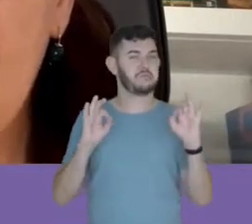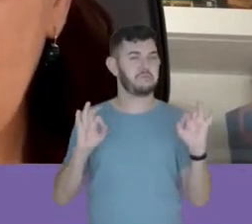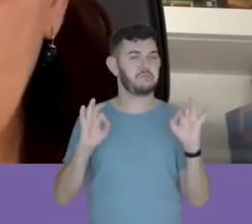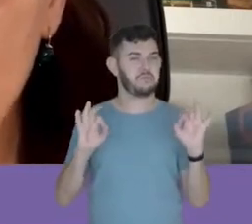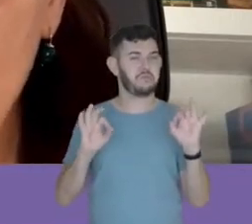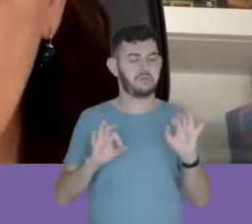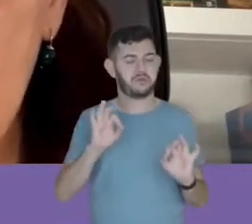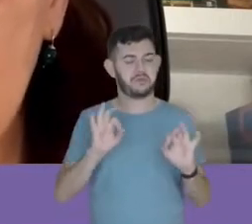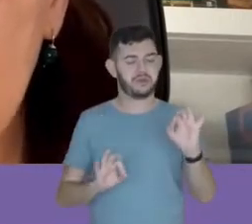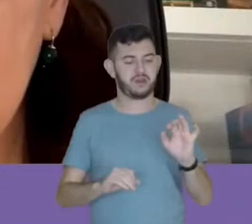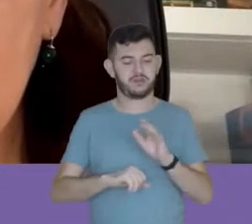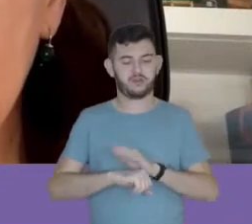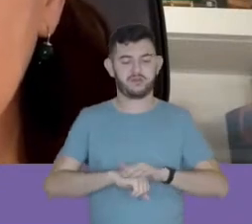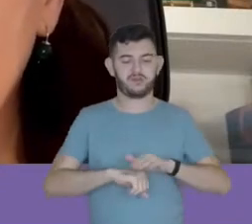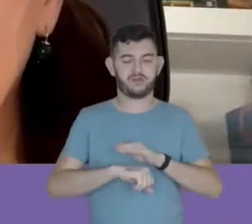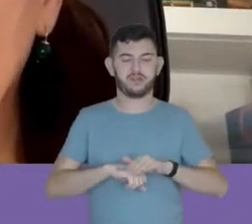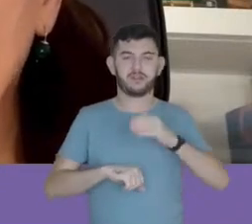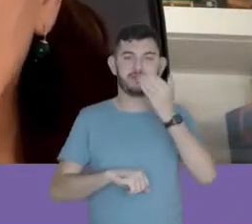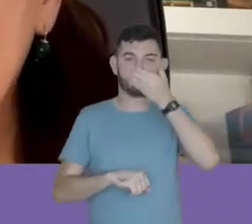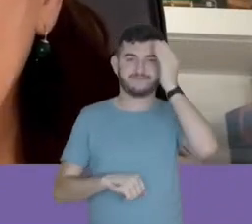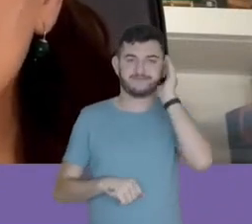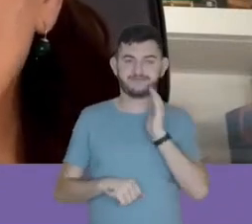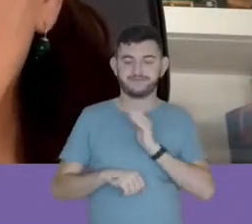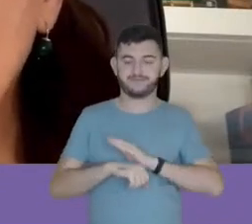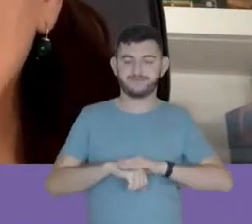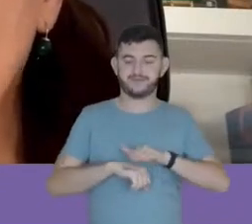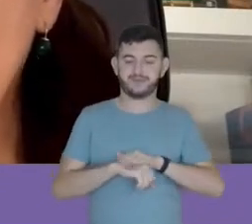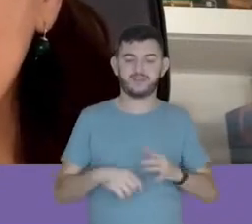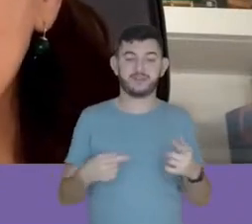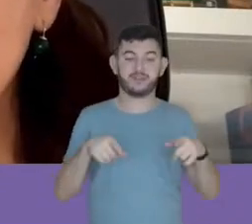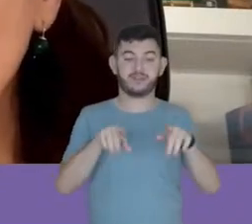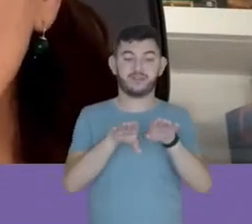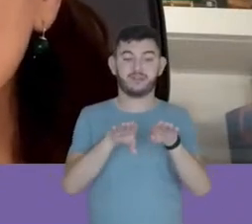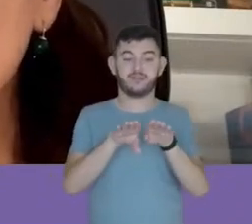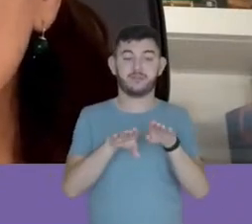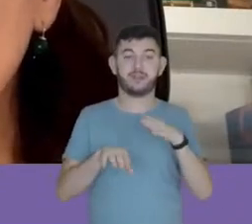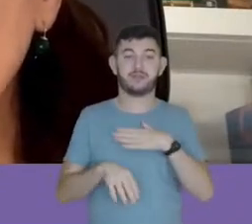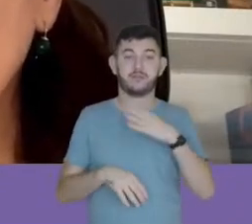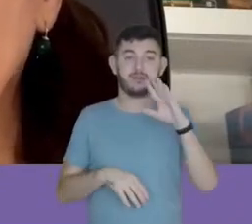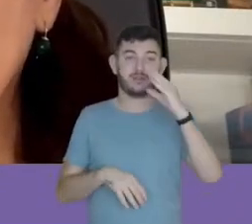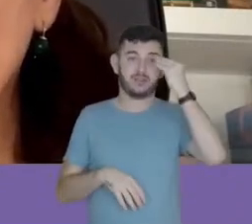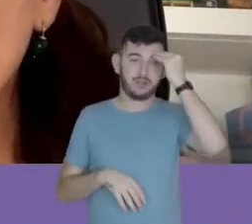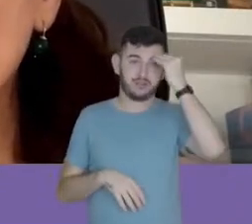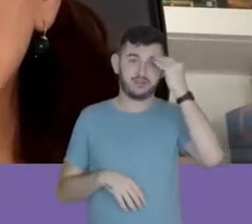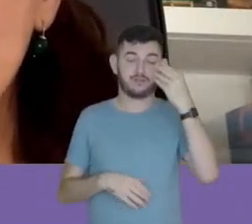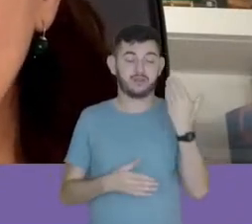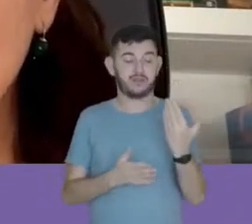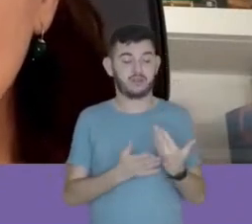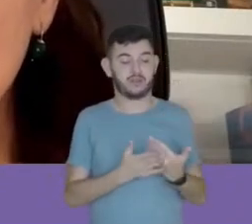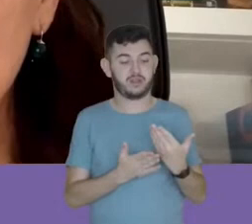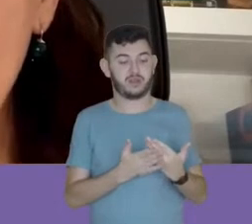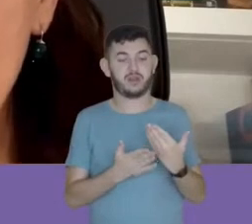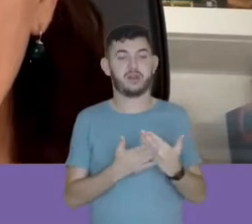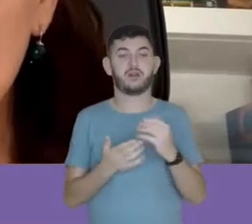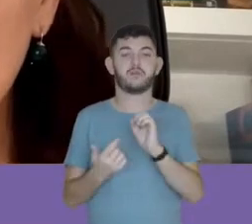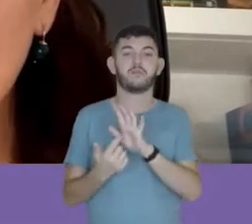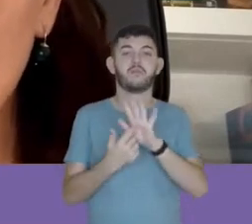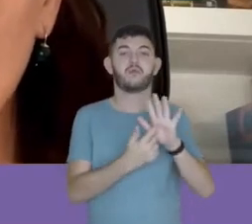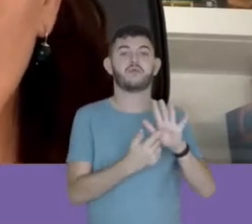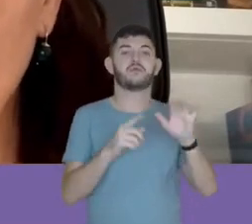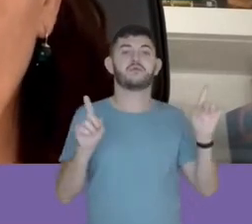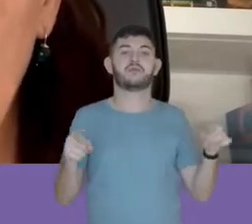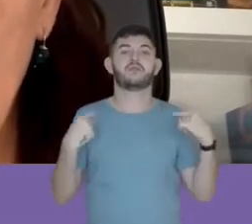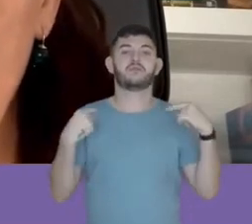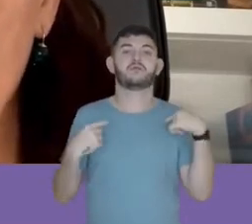cuidado e muito carinho, e, no meu entendimento, essas aulas colocam para nós o desafio de pensar